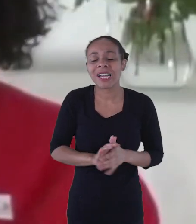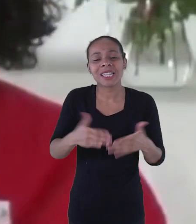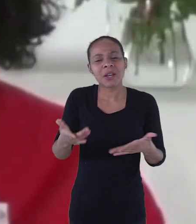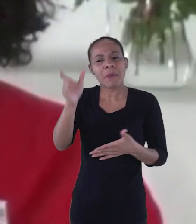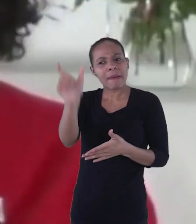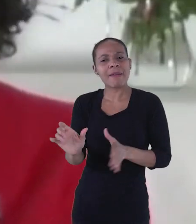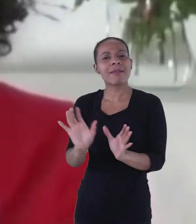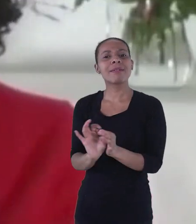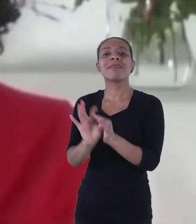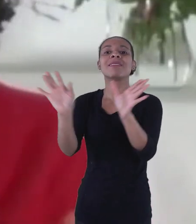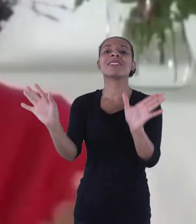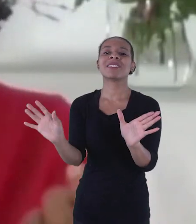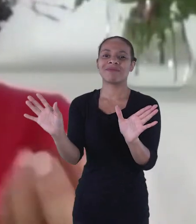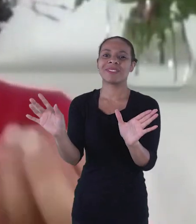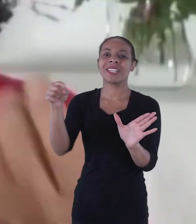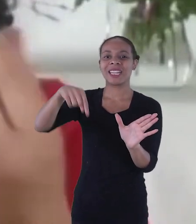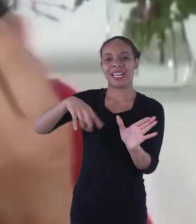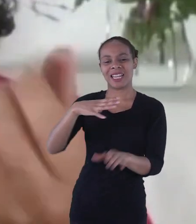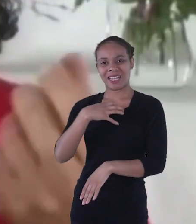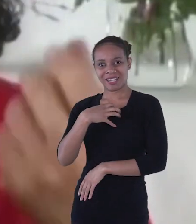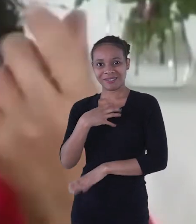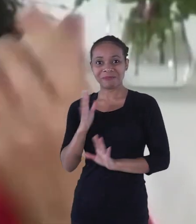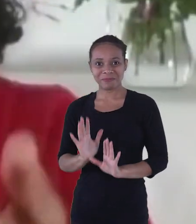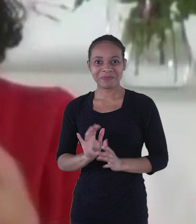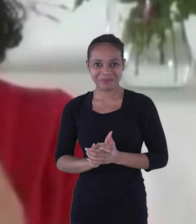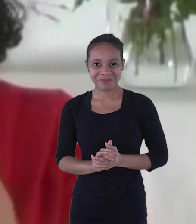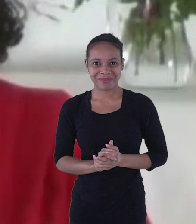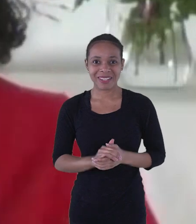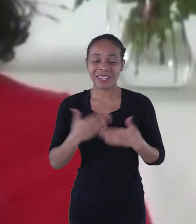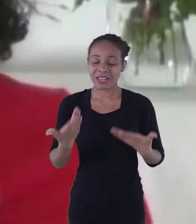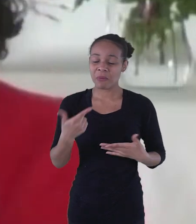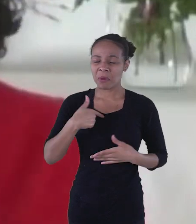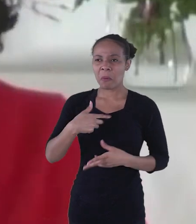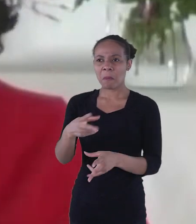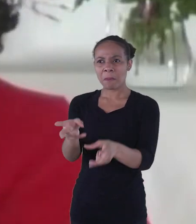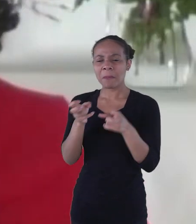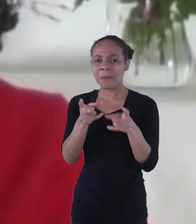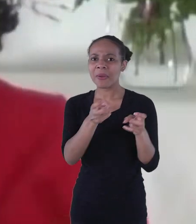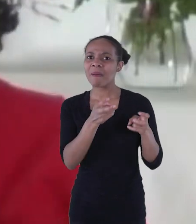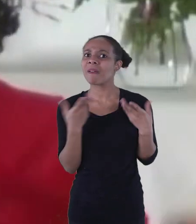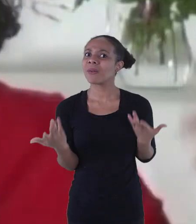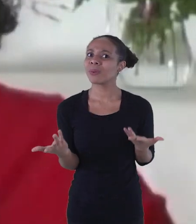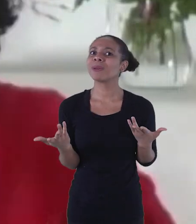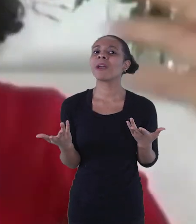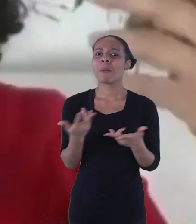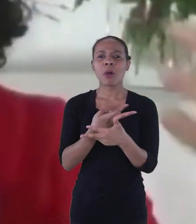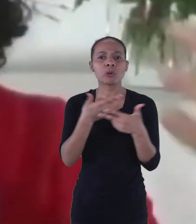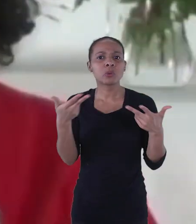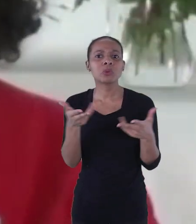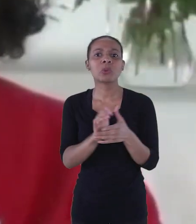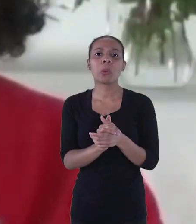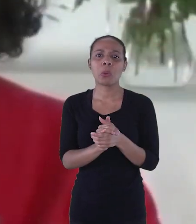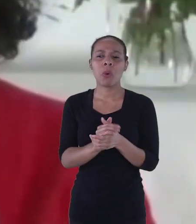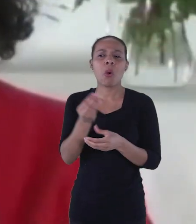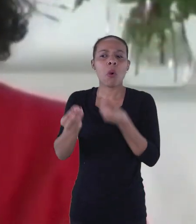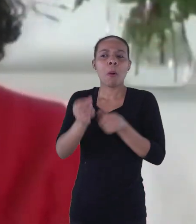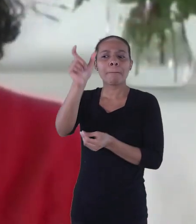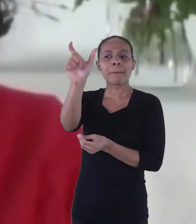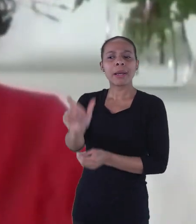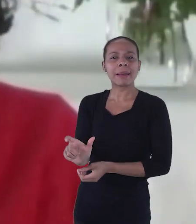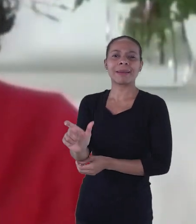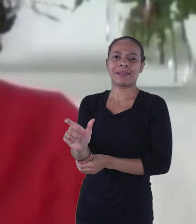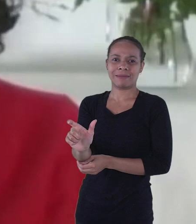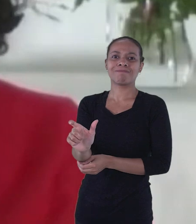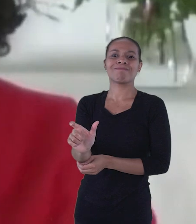que eu vejo, né, no tangenciamento do fator Carolina Maria